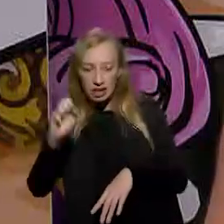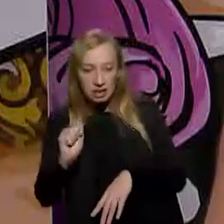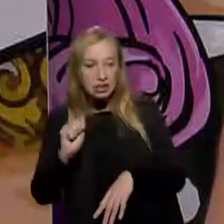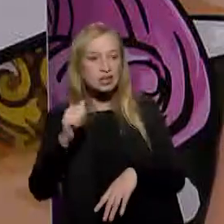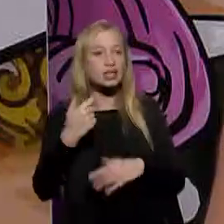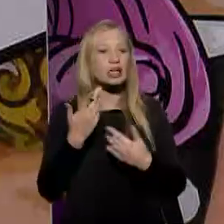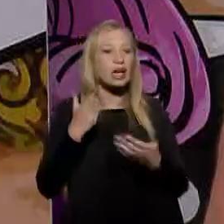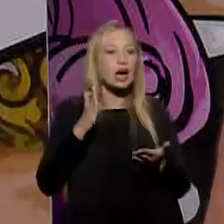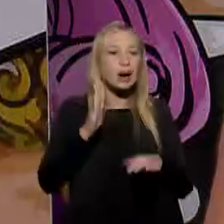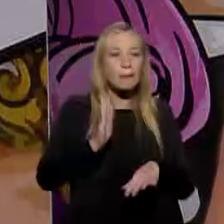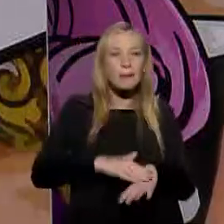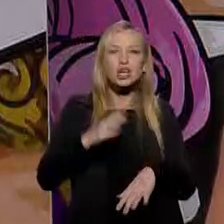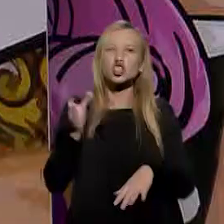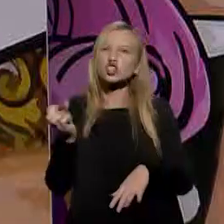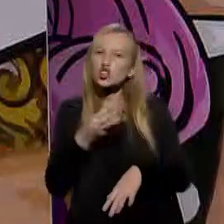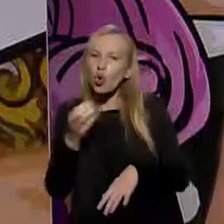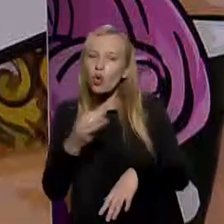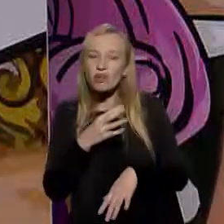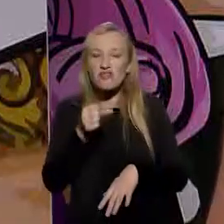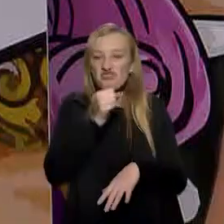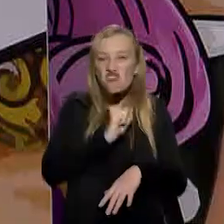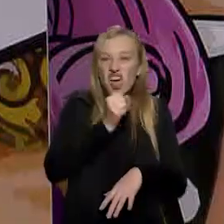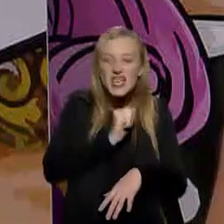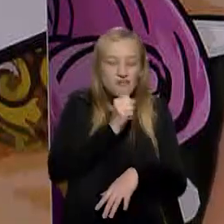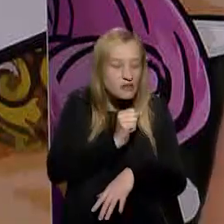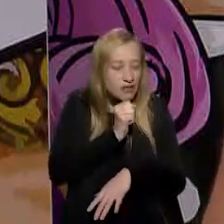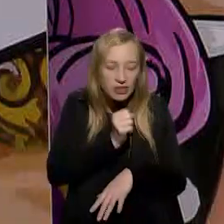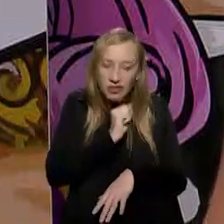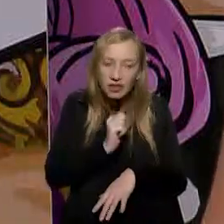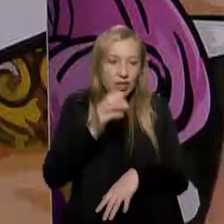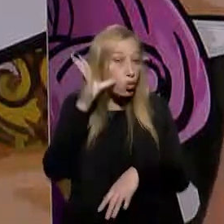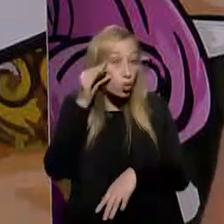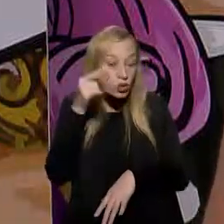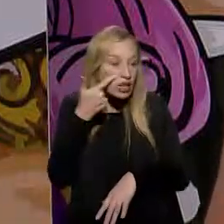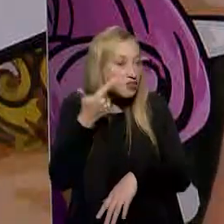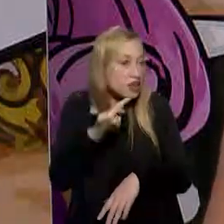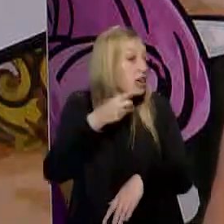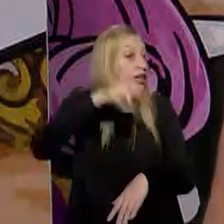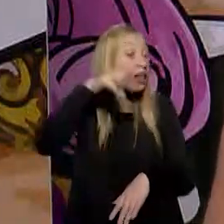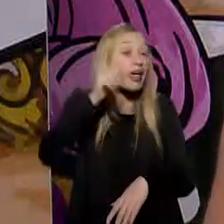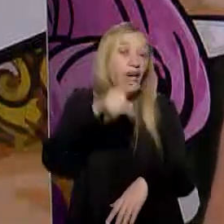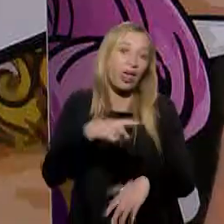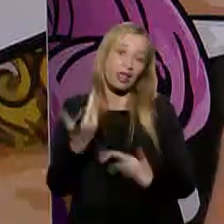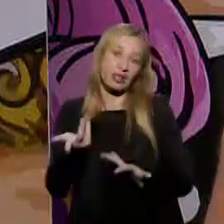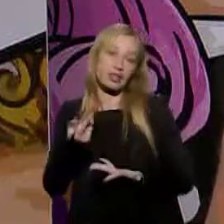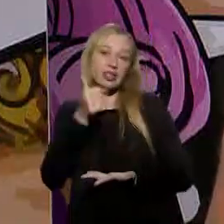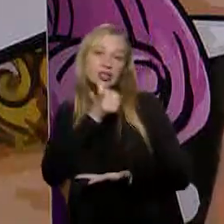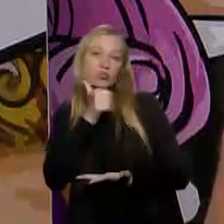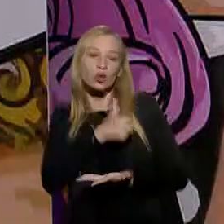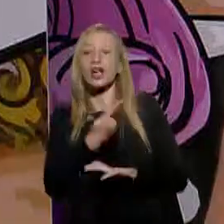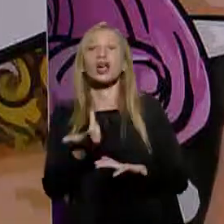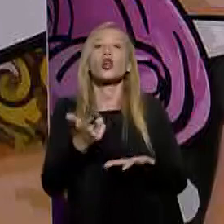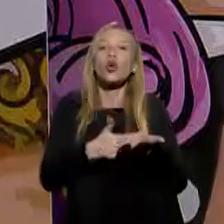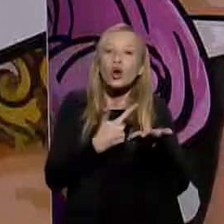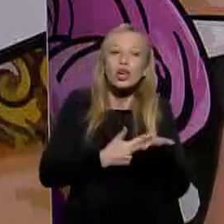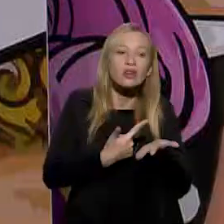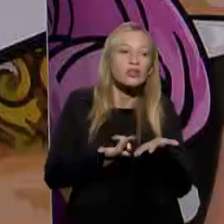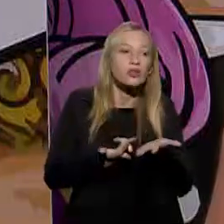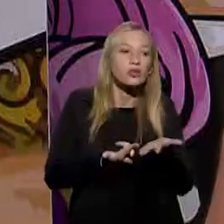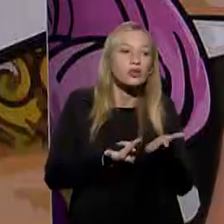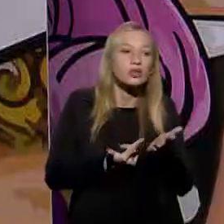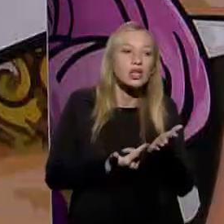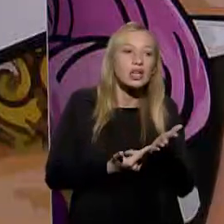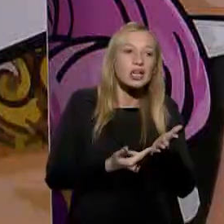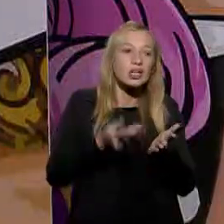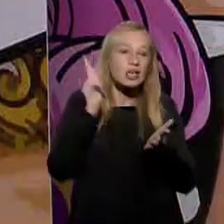jango as mais recentes mas as mais antigas né você tem curiosidade de ver quem eram essas essas mulheres o livro tem